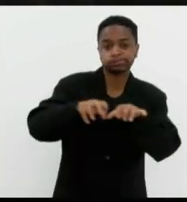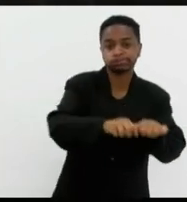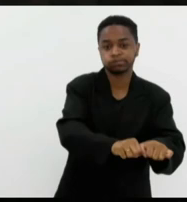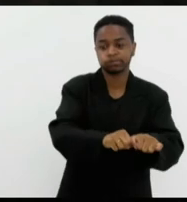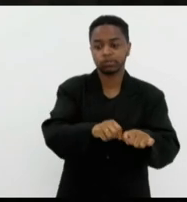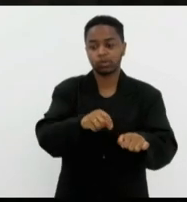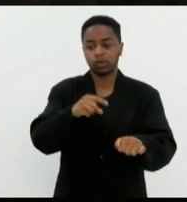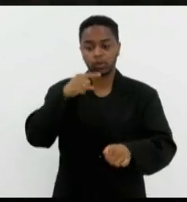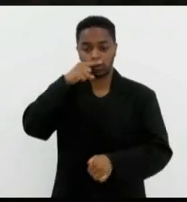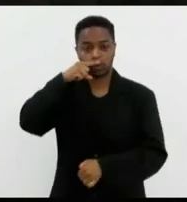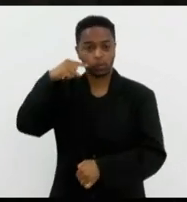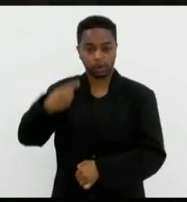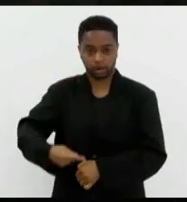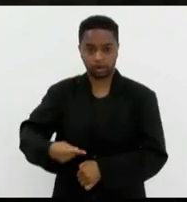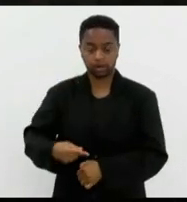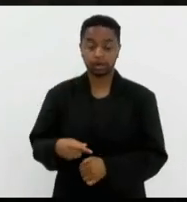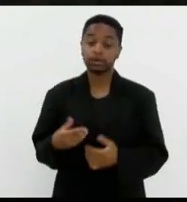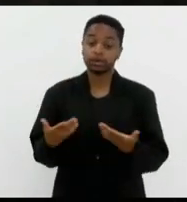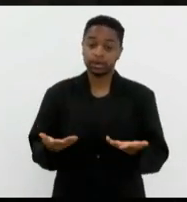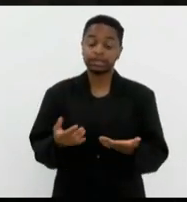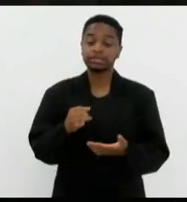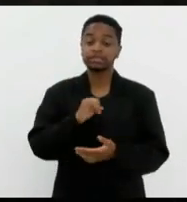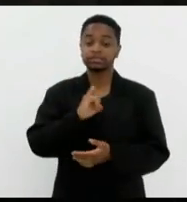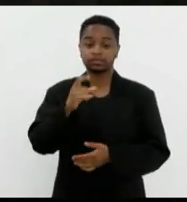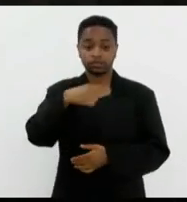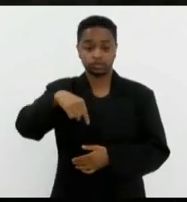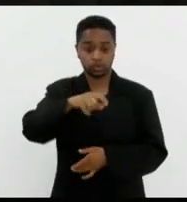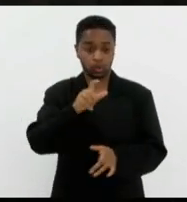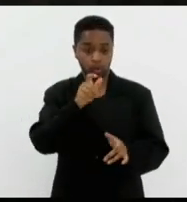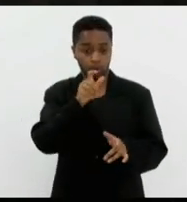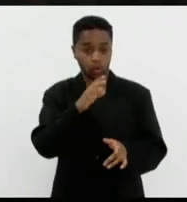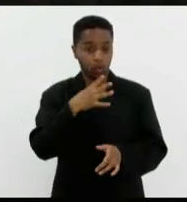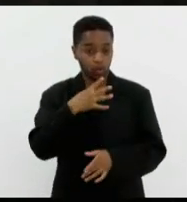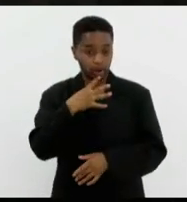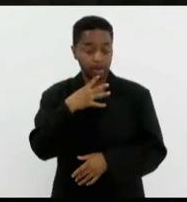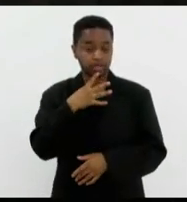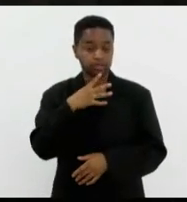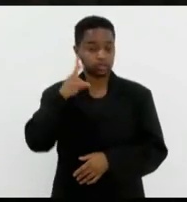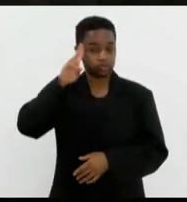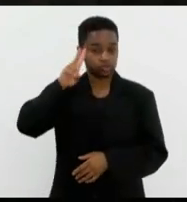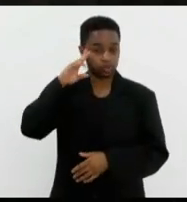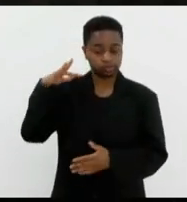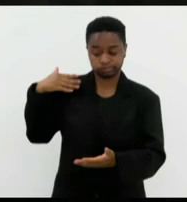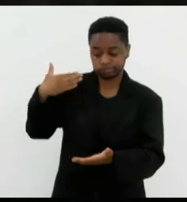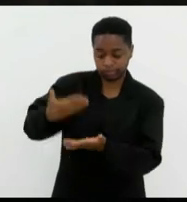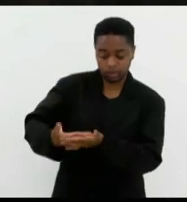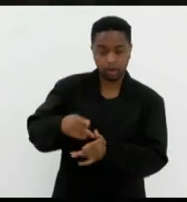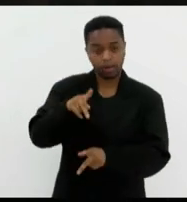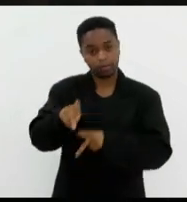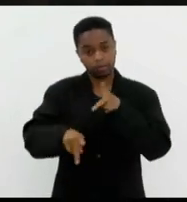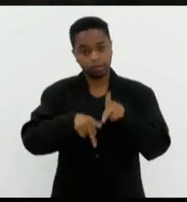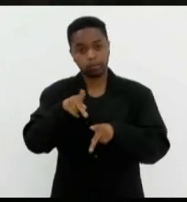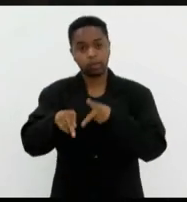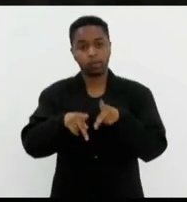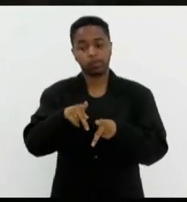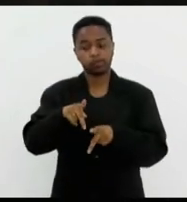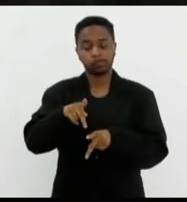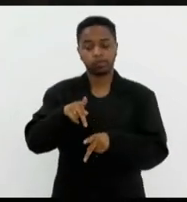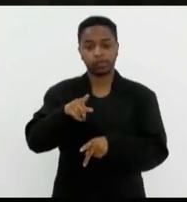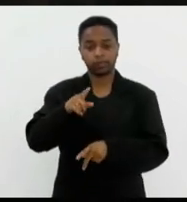a história de luta do povo soviético sabe que sempre foi um povo